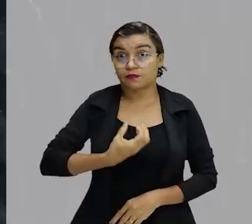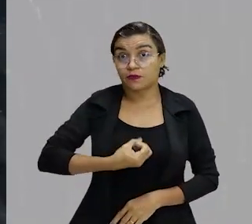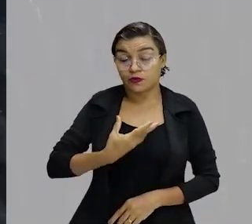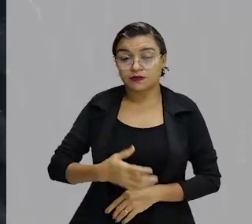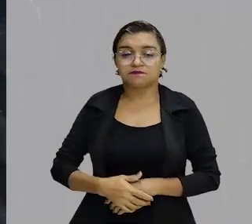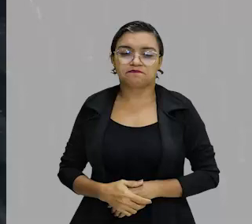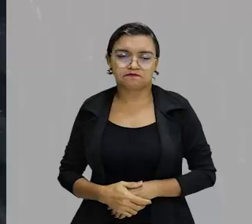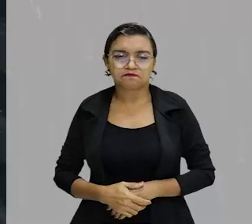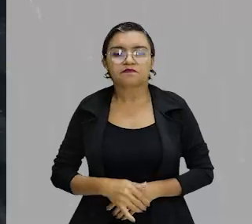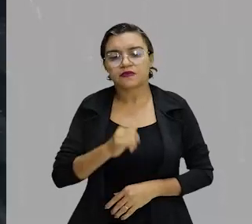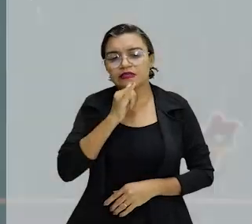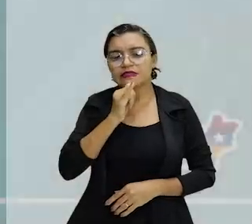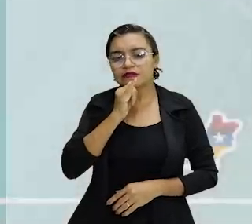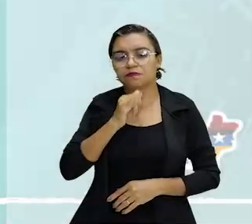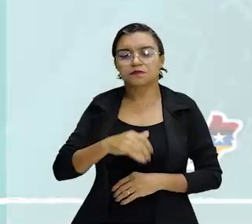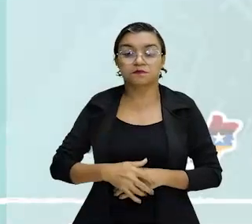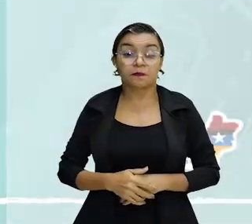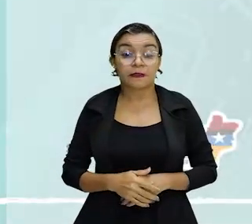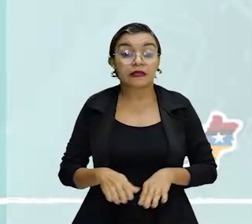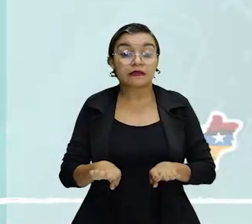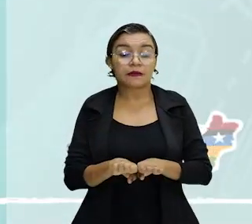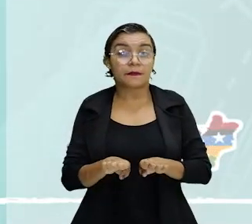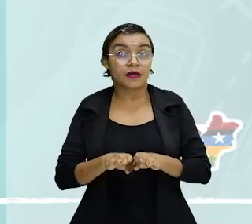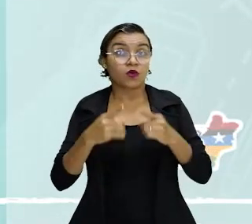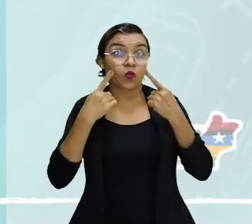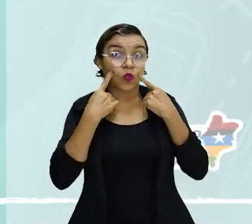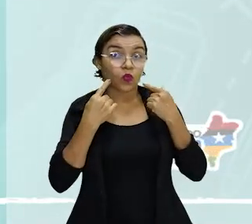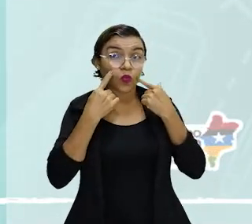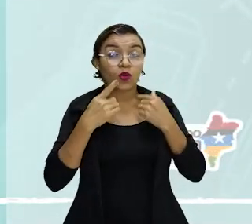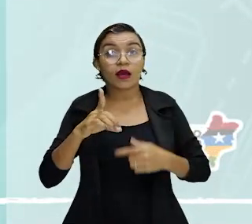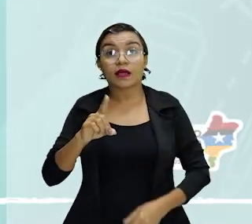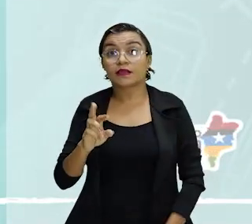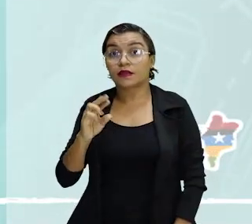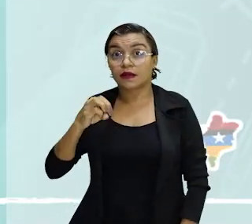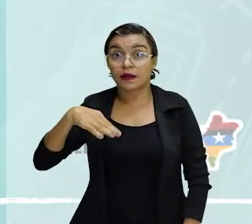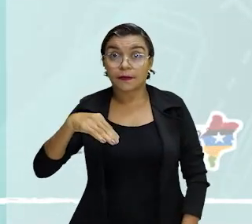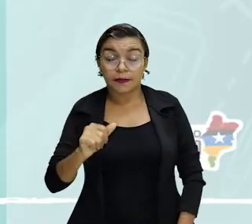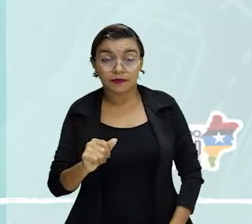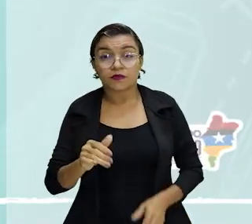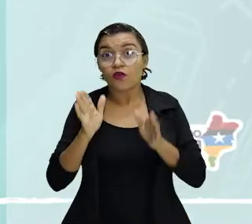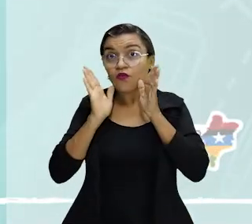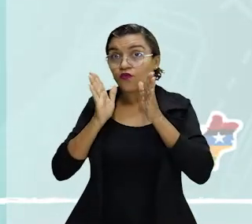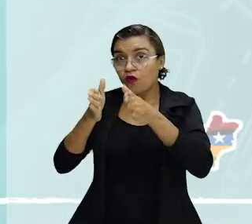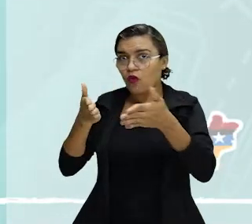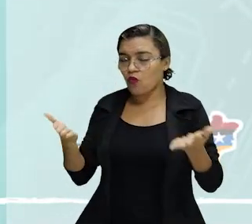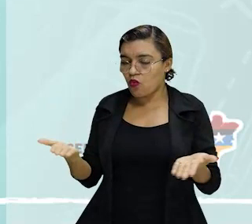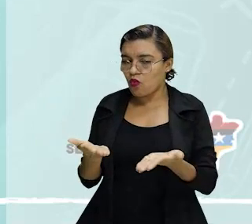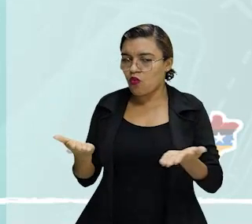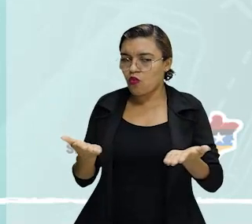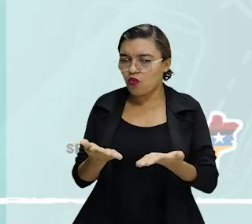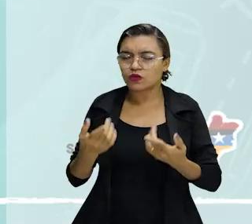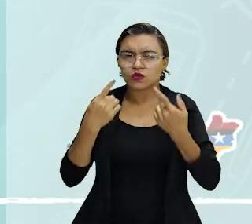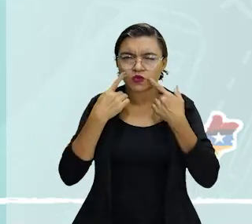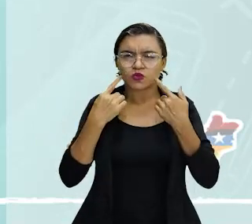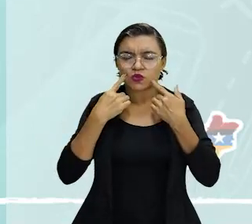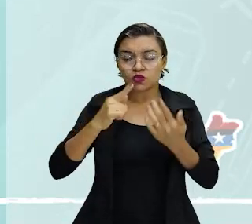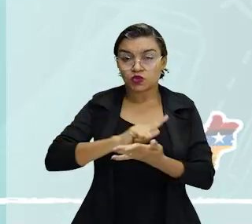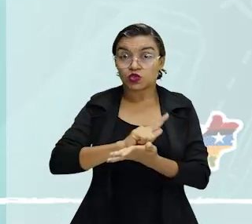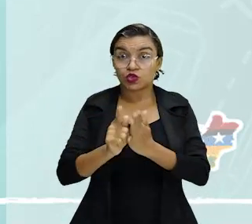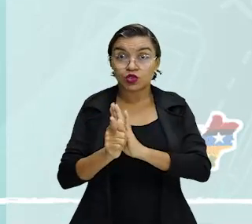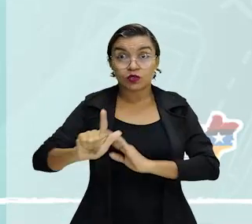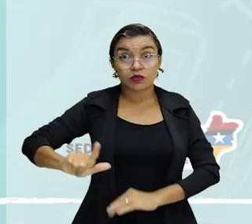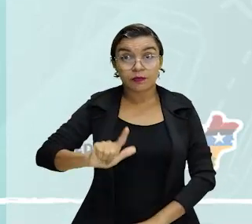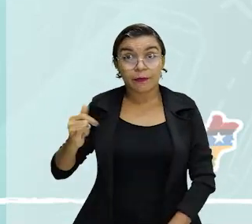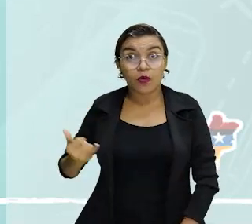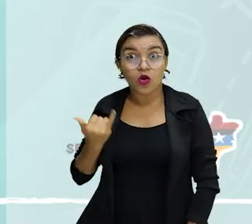Bom, exemplos de poesias. E o drama, que é o nosso foco de hoje, é também um grande gênero